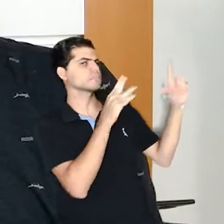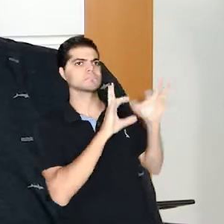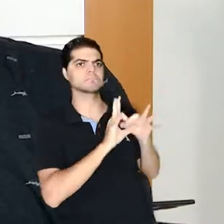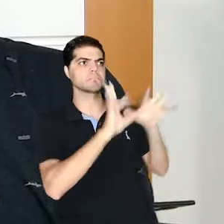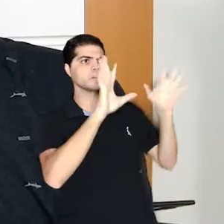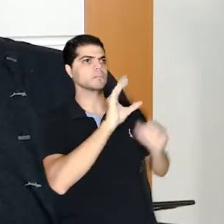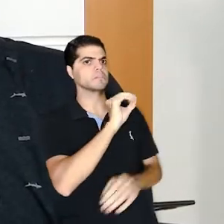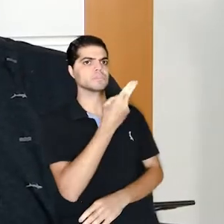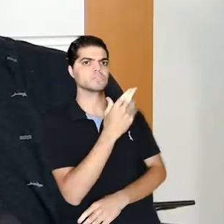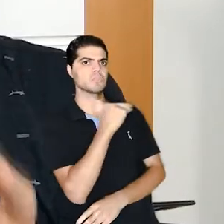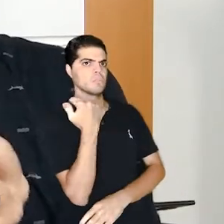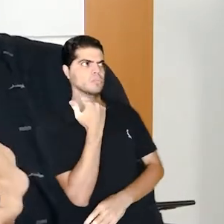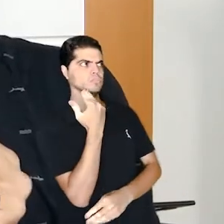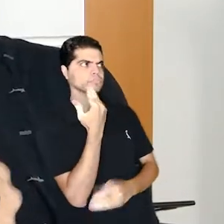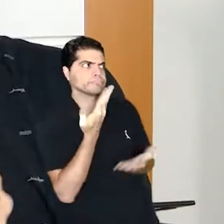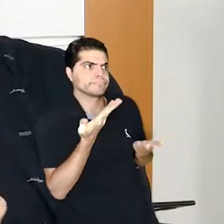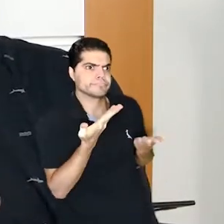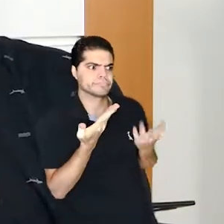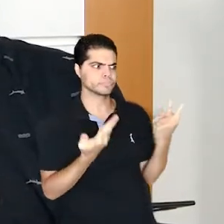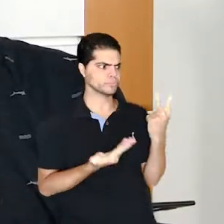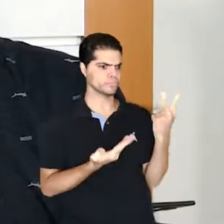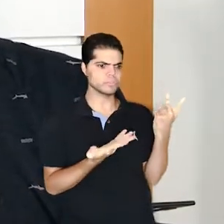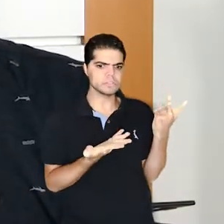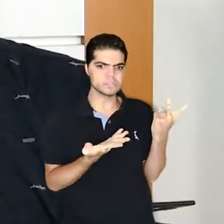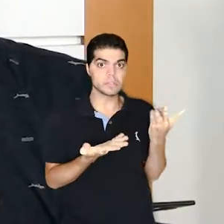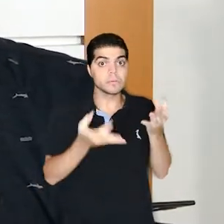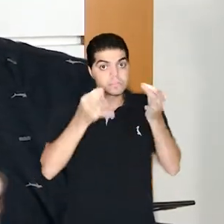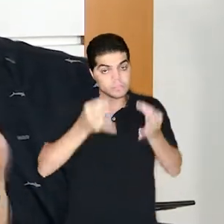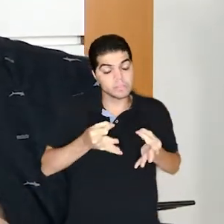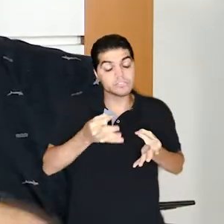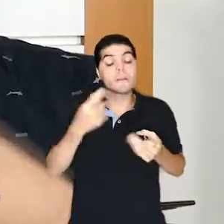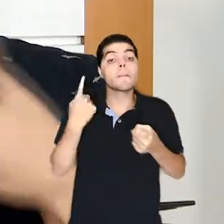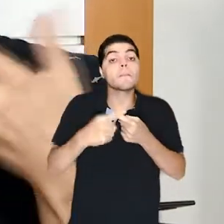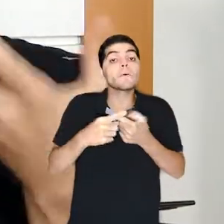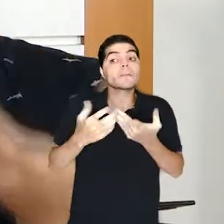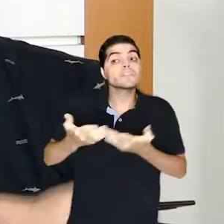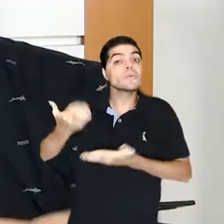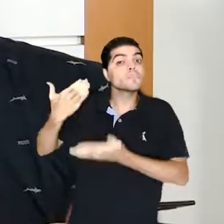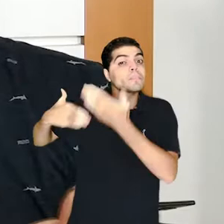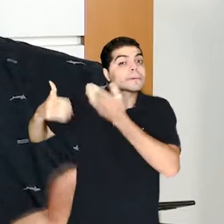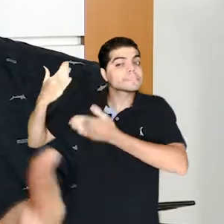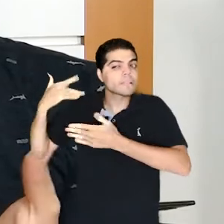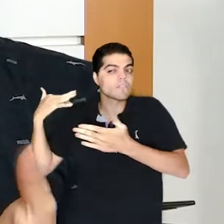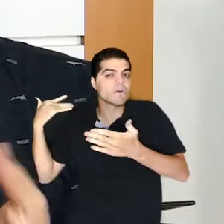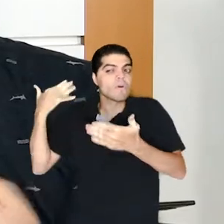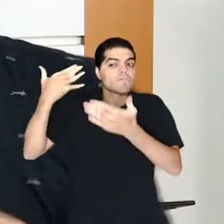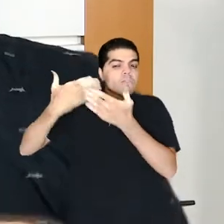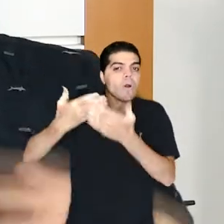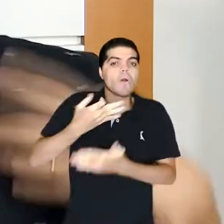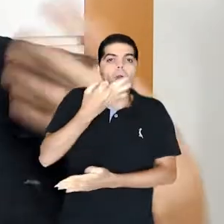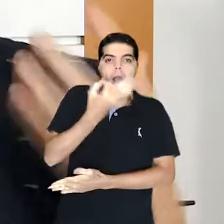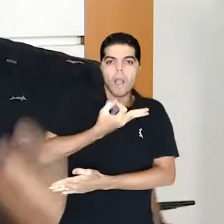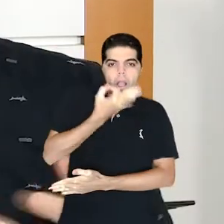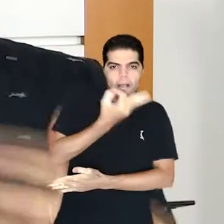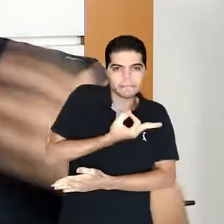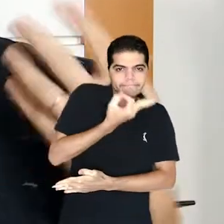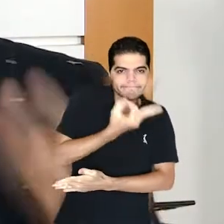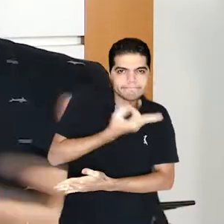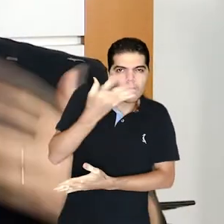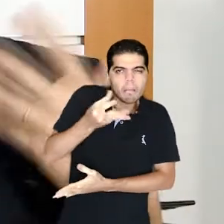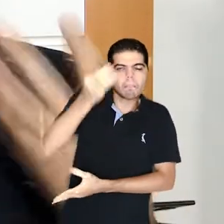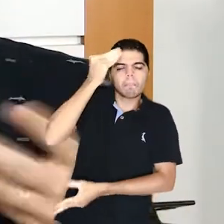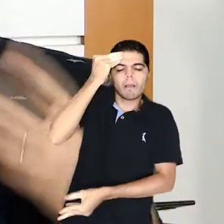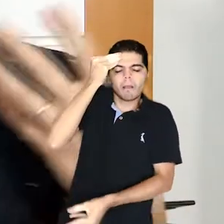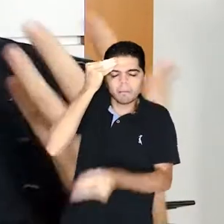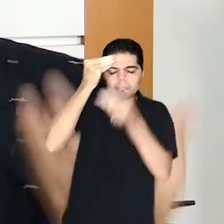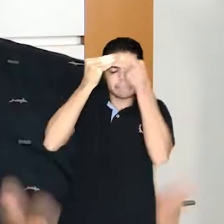Pedro Américo? Justamente porque essa representação sobre o passado, essa narrativa sobre o passado, ela foi